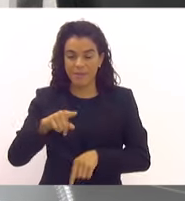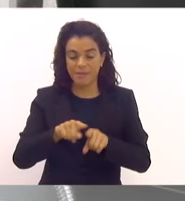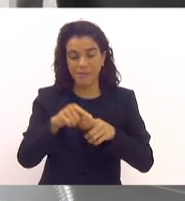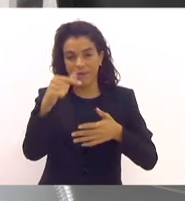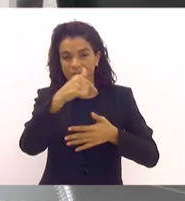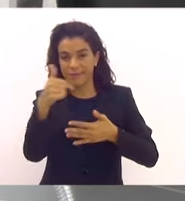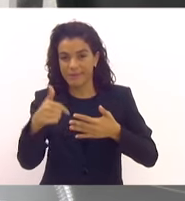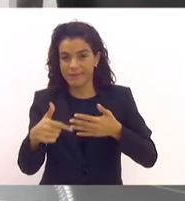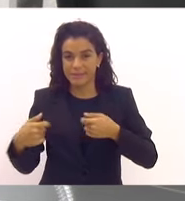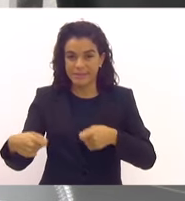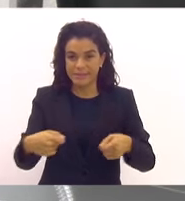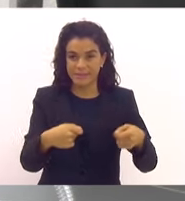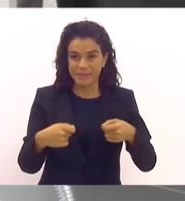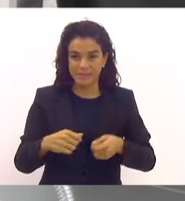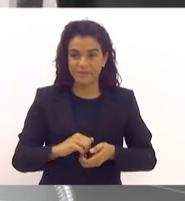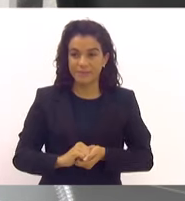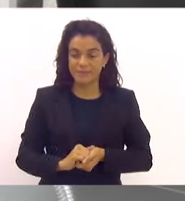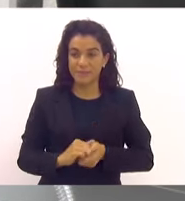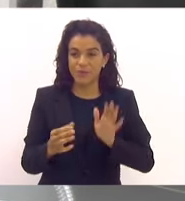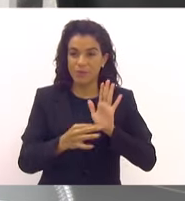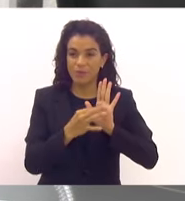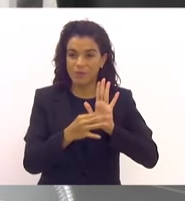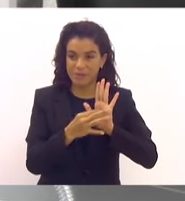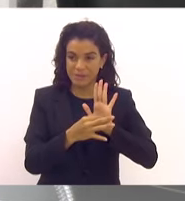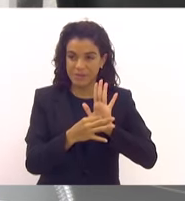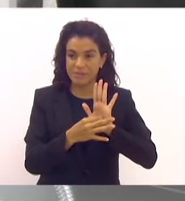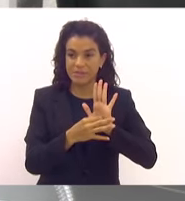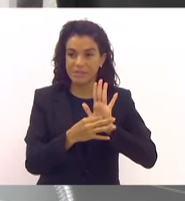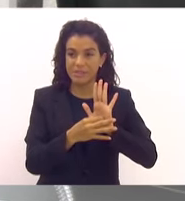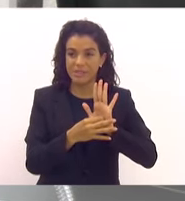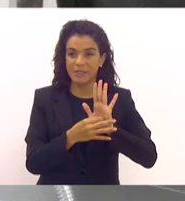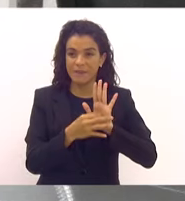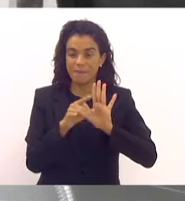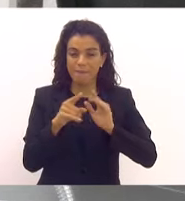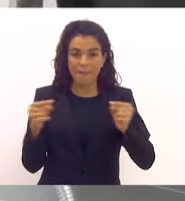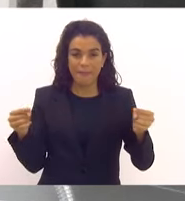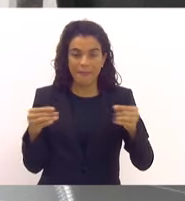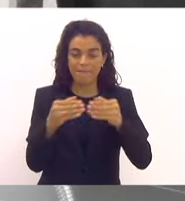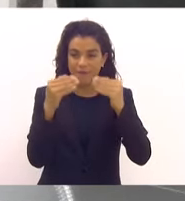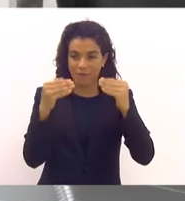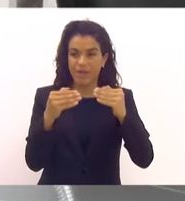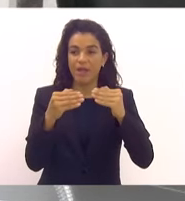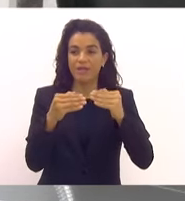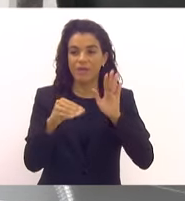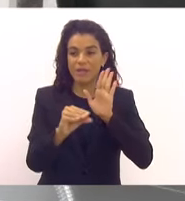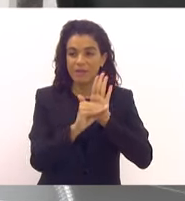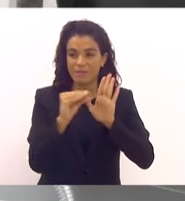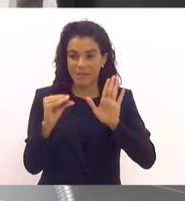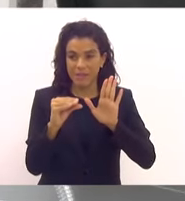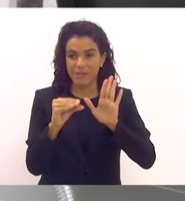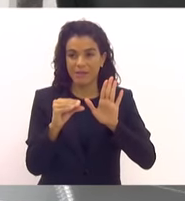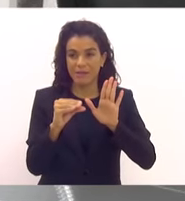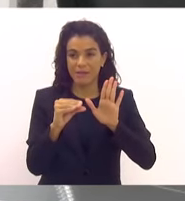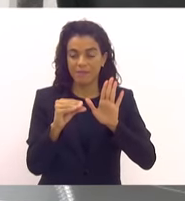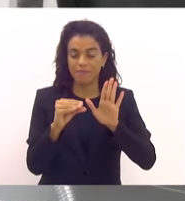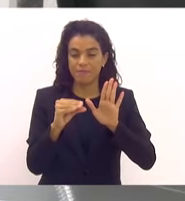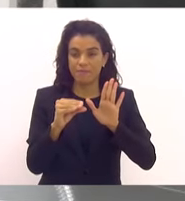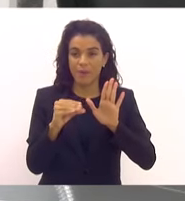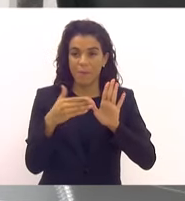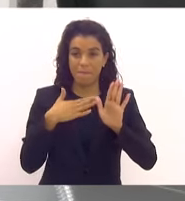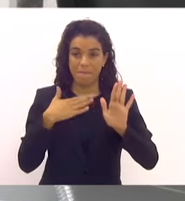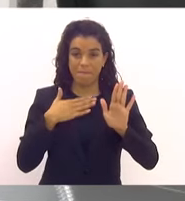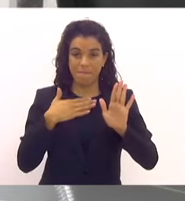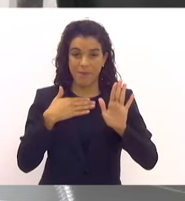outras providências. O parecer é favorável às emendas. Parecer de autoria. É, meu